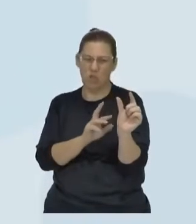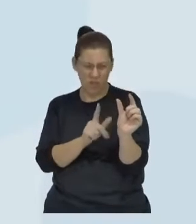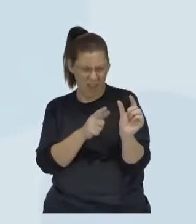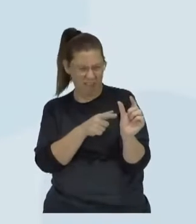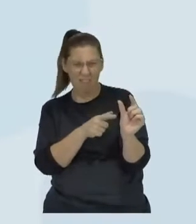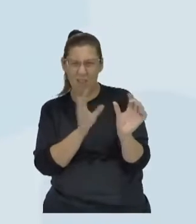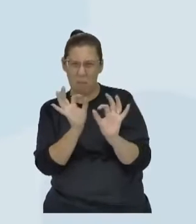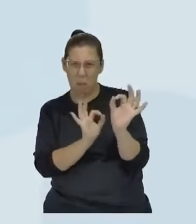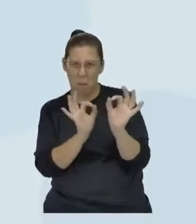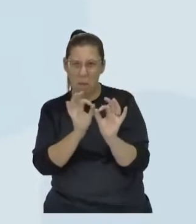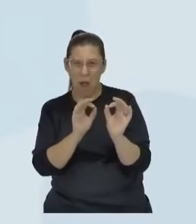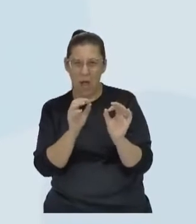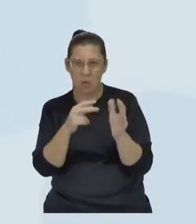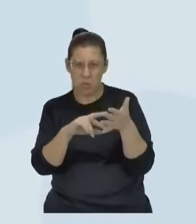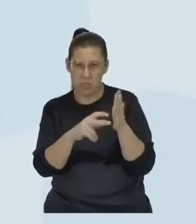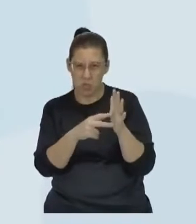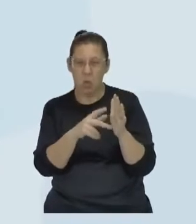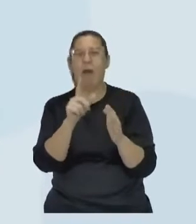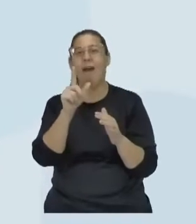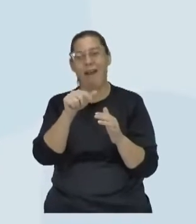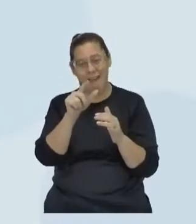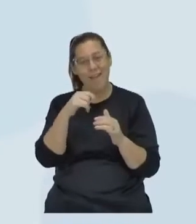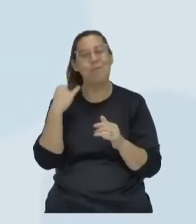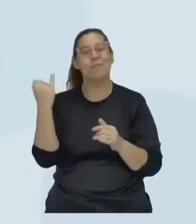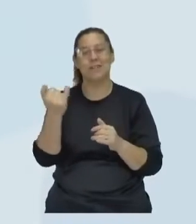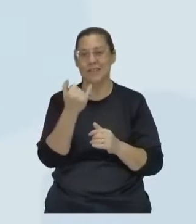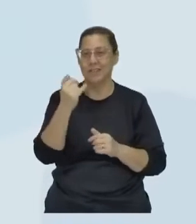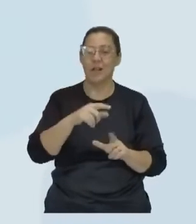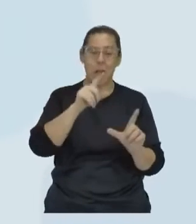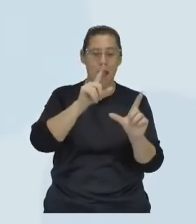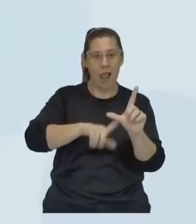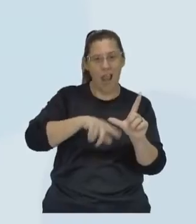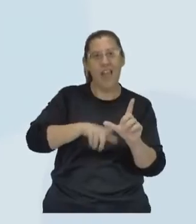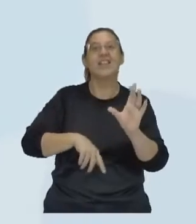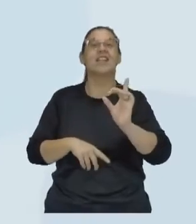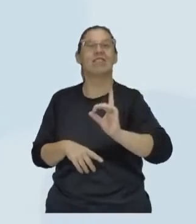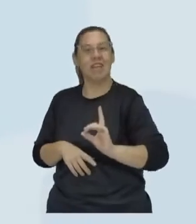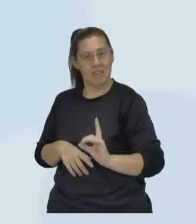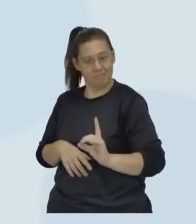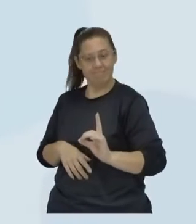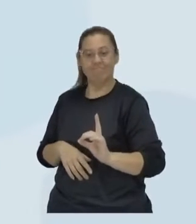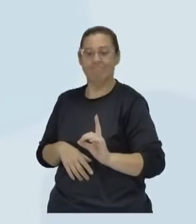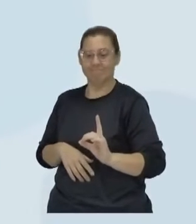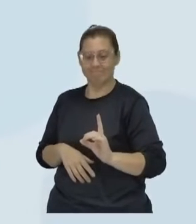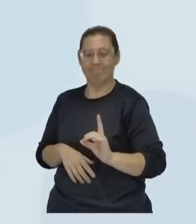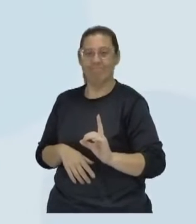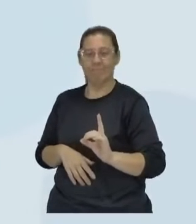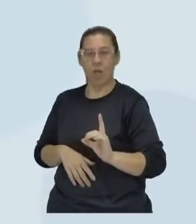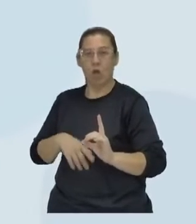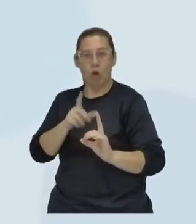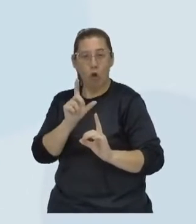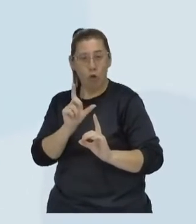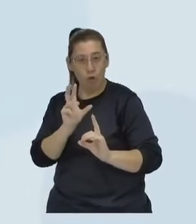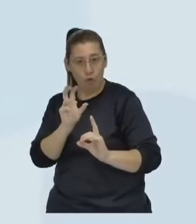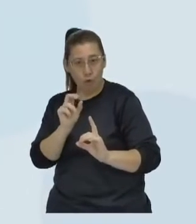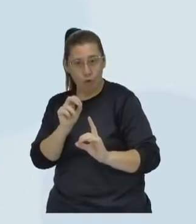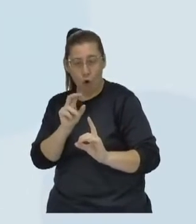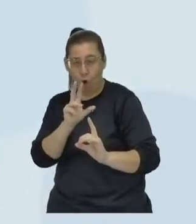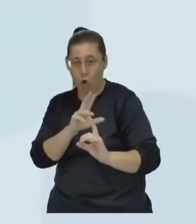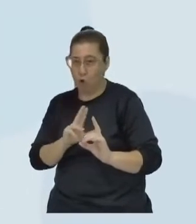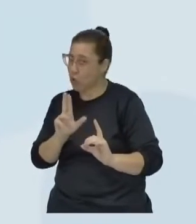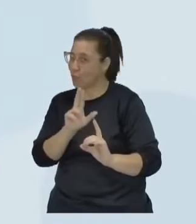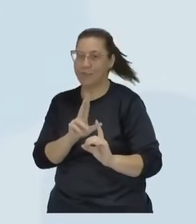para a construção do sentido, e no entanto faz, ok? Então é a letra D. Olha só, o avô não usava os